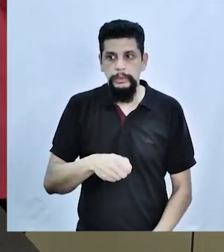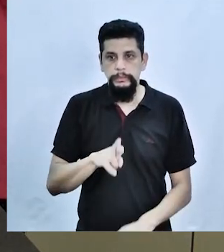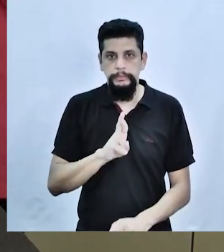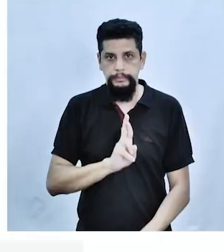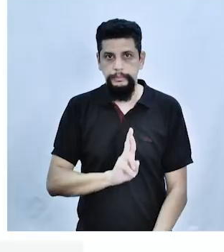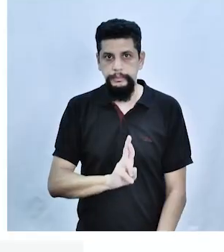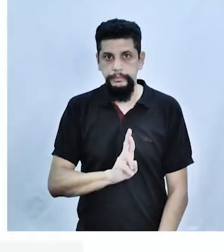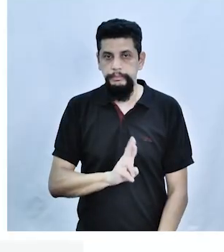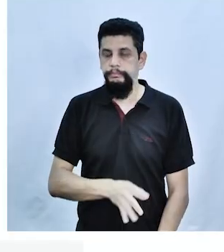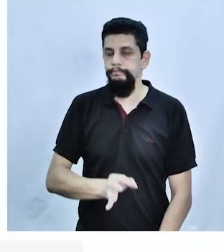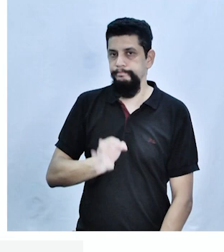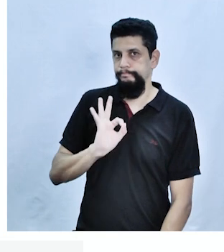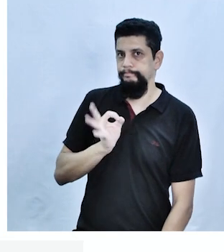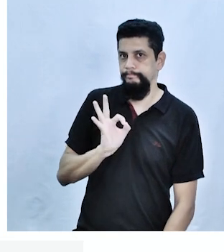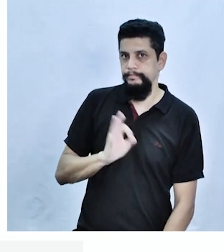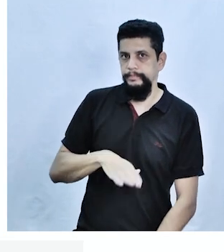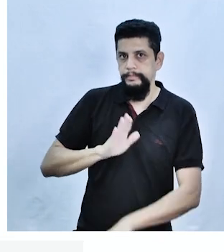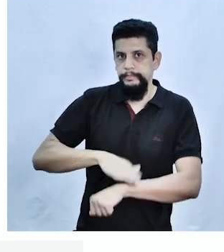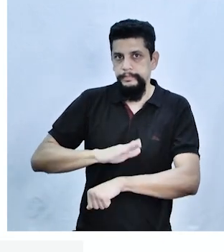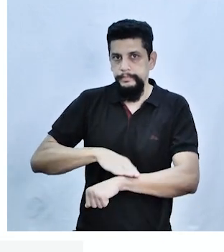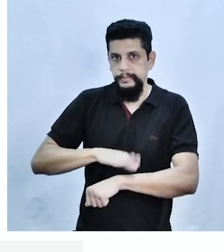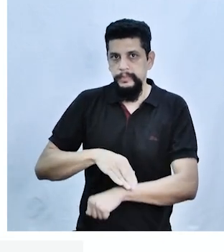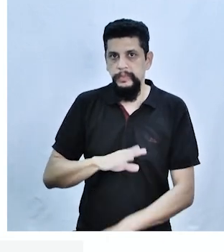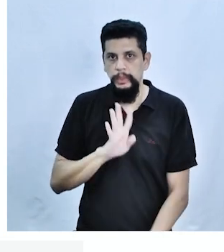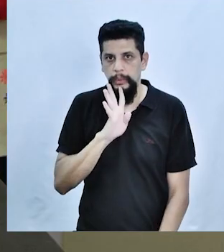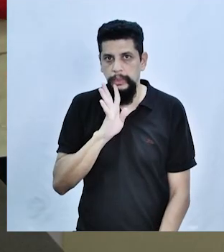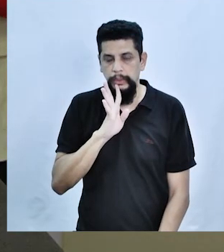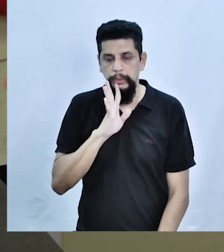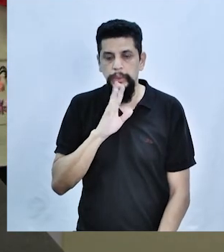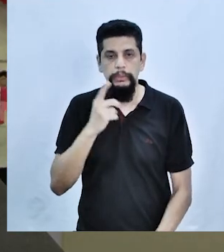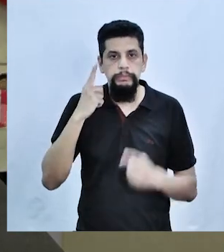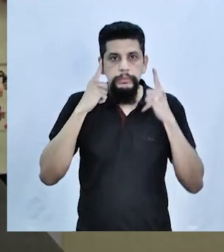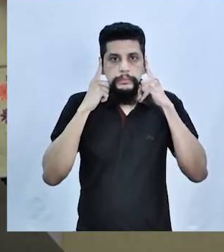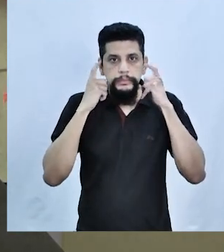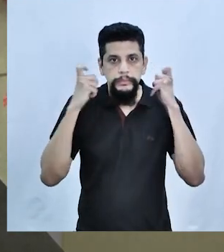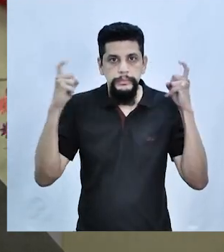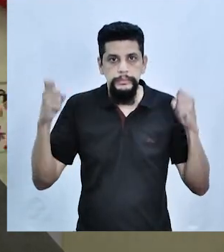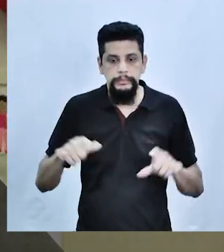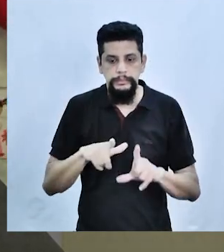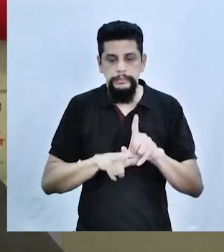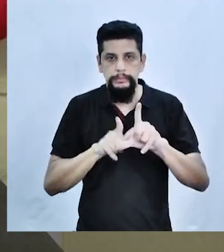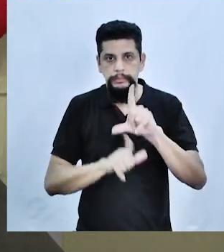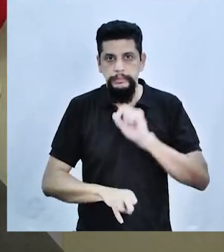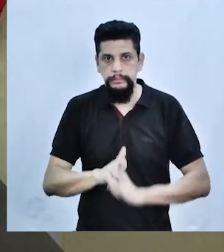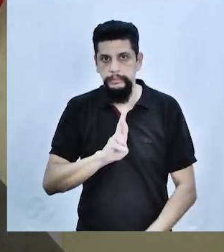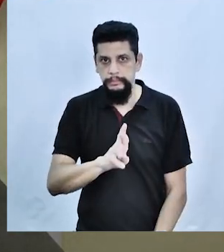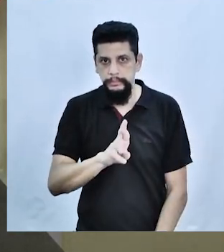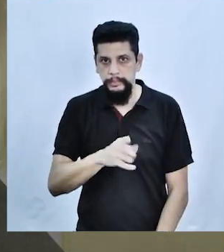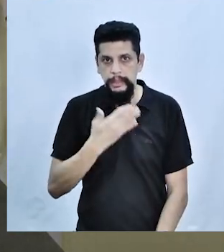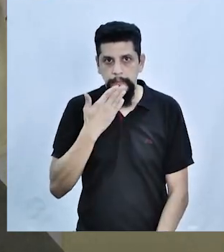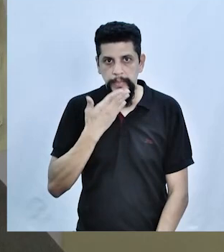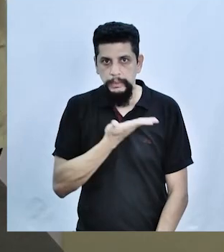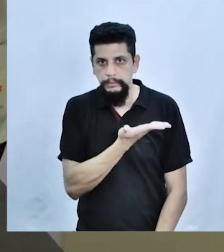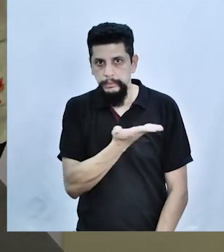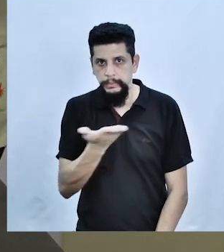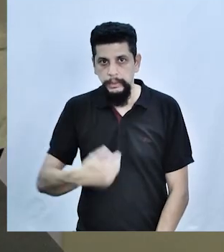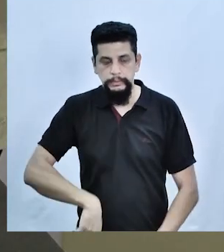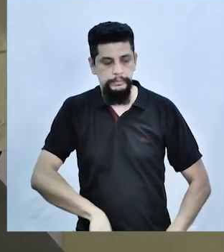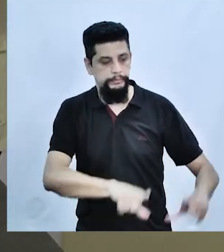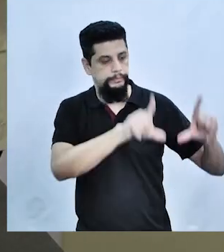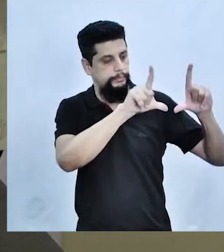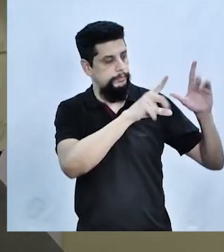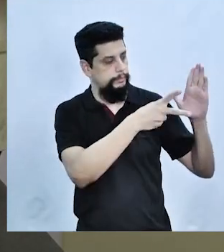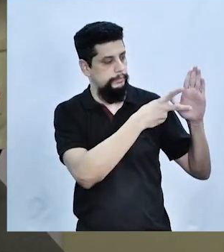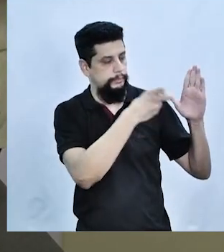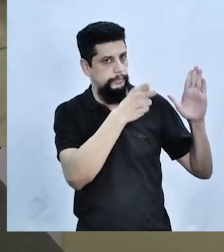num quadro. É isso aí, hora de conhecer os sons do R. Para isso, nós vamos pedir para que você